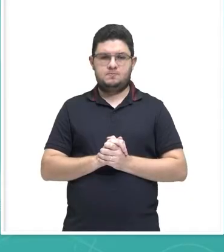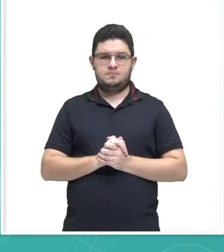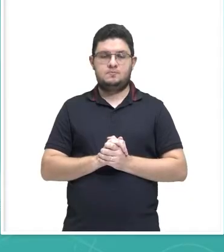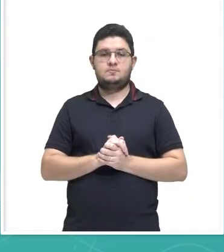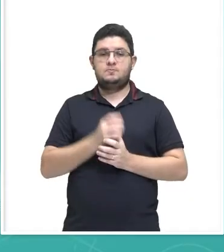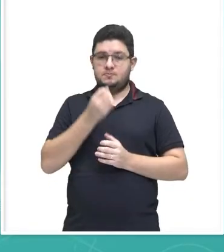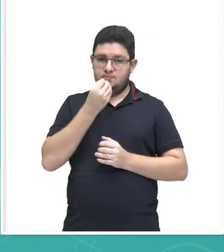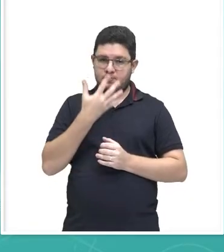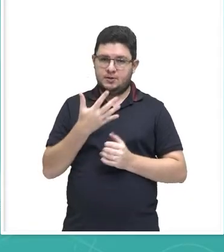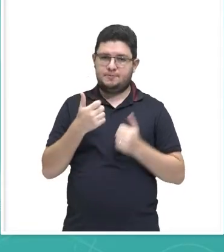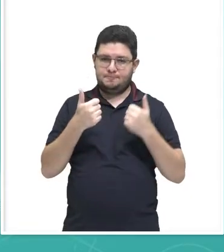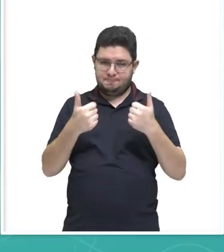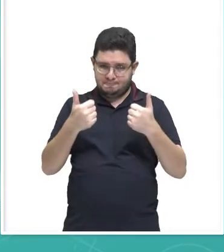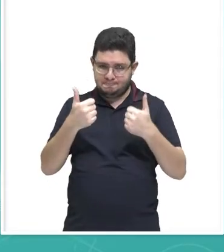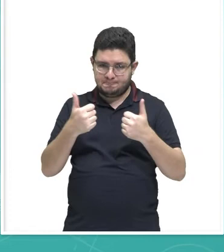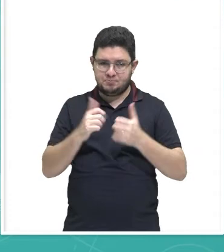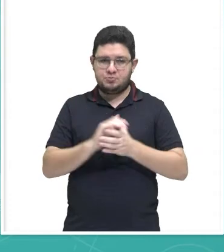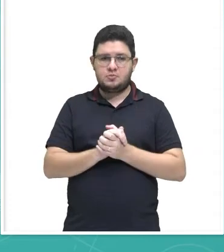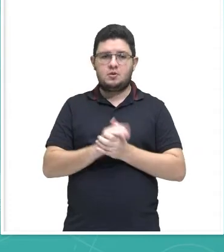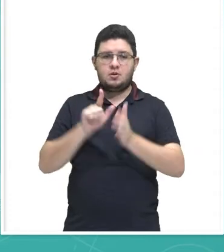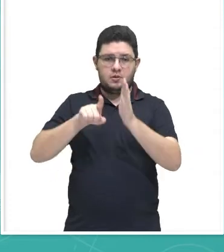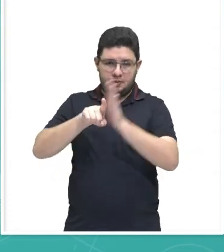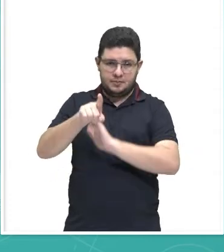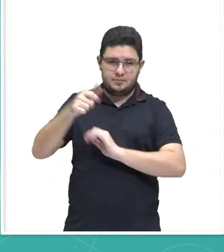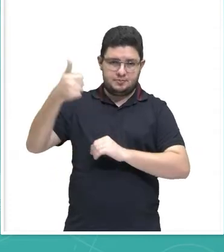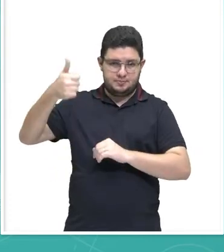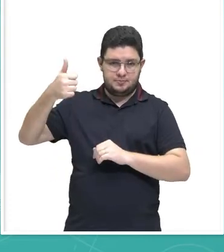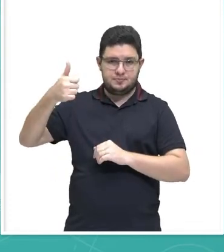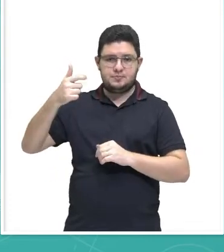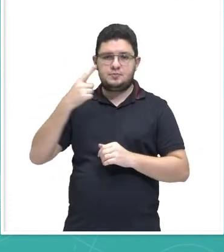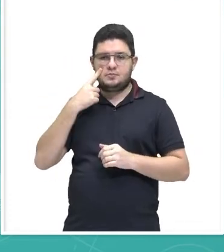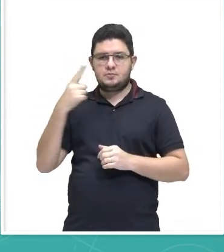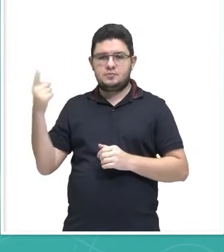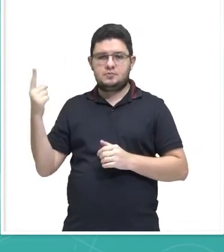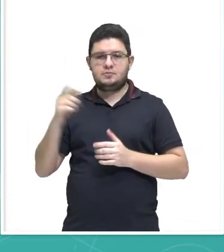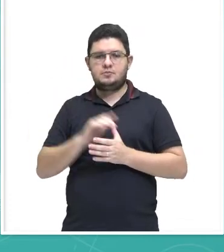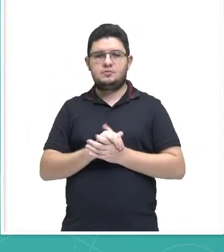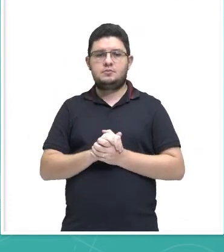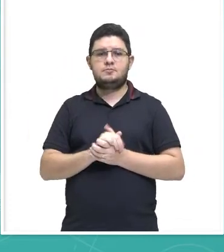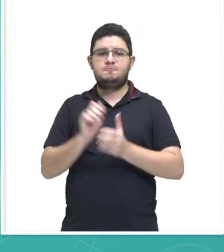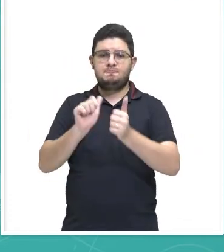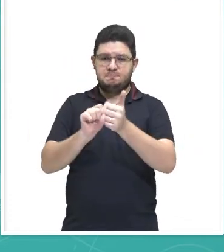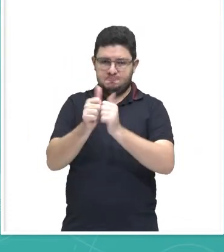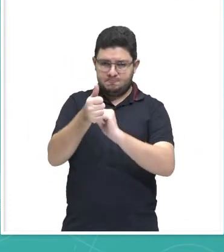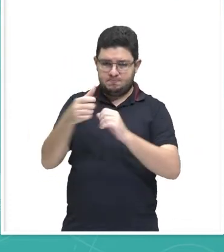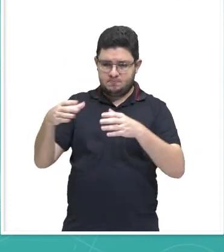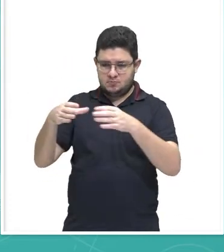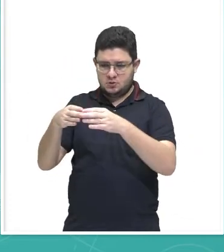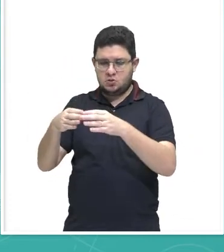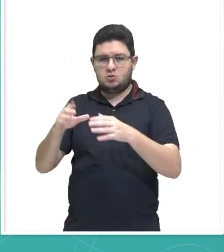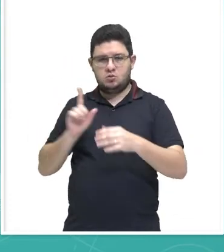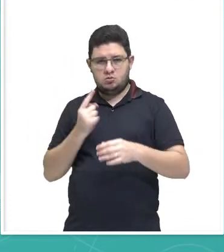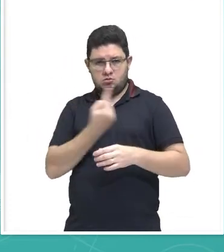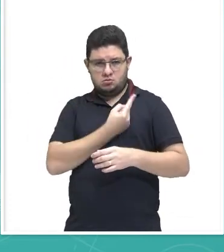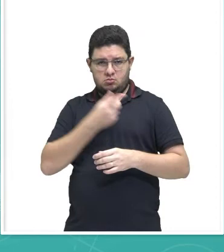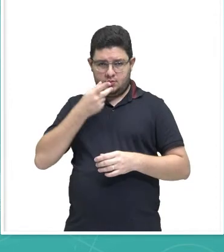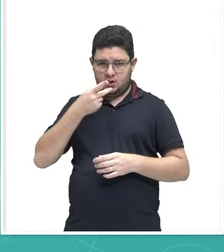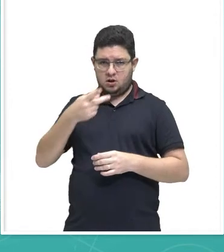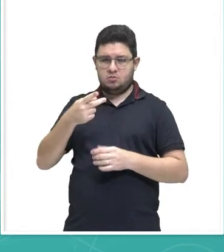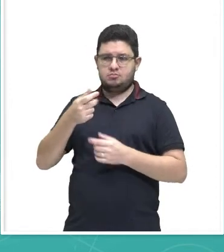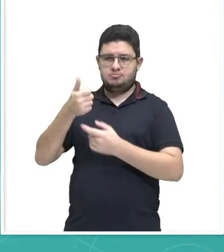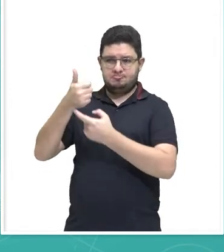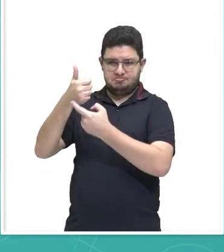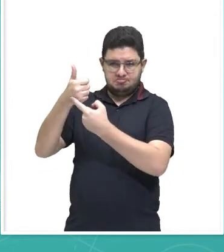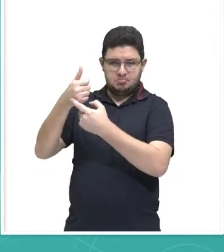Muito bem, turmas. Questão 1, vamos lá? Sobre os esportes coletivos, podemos afirmar que vocês